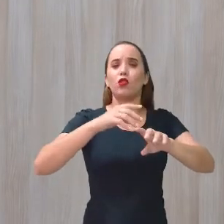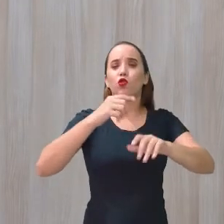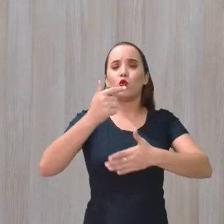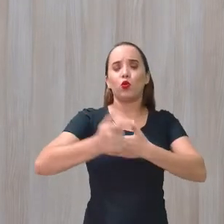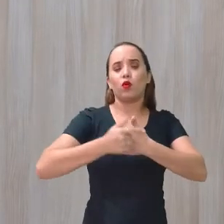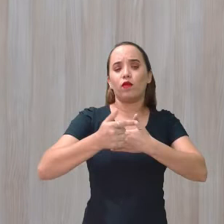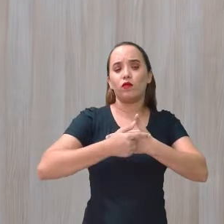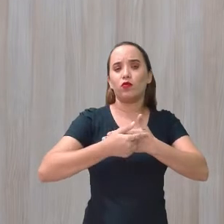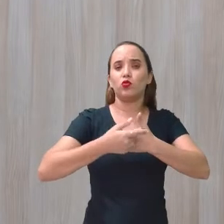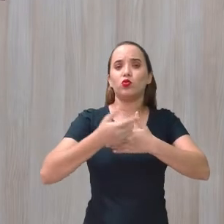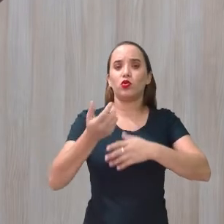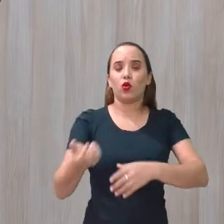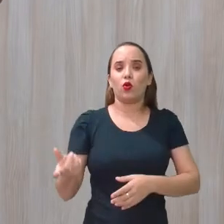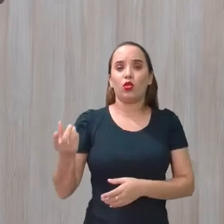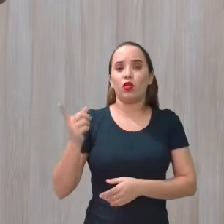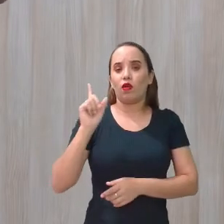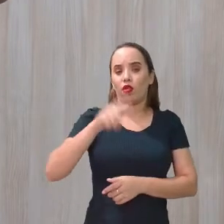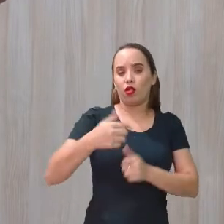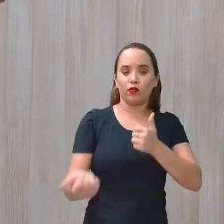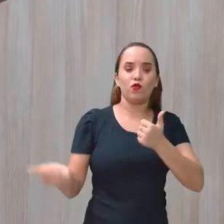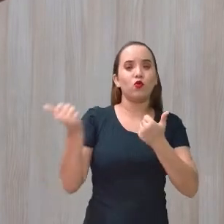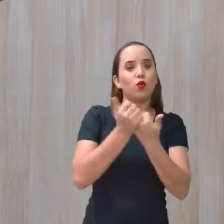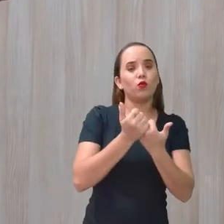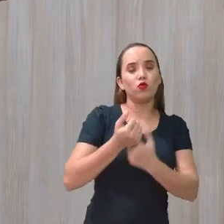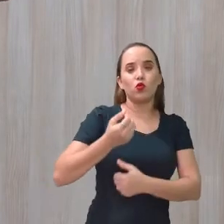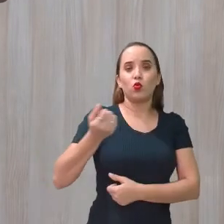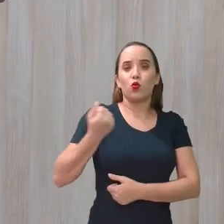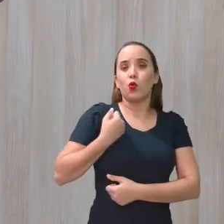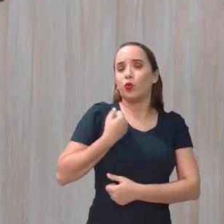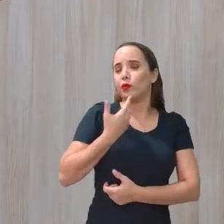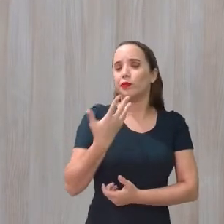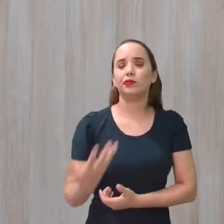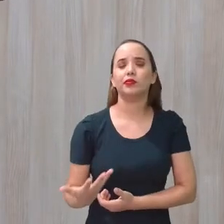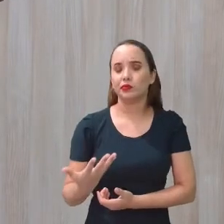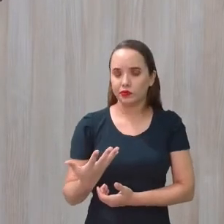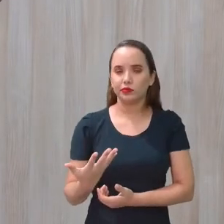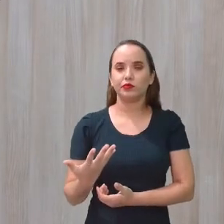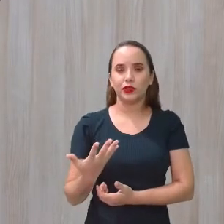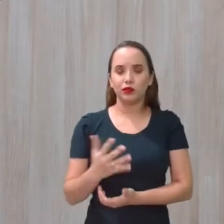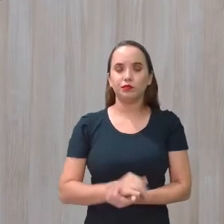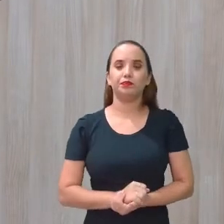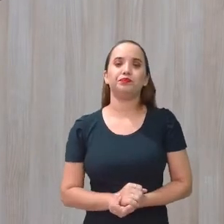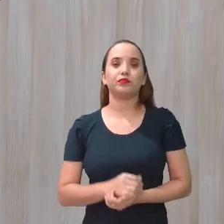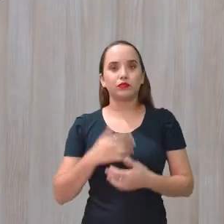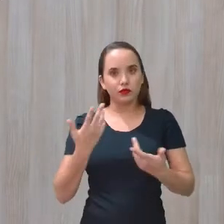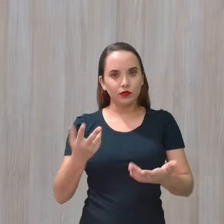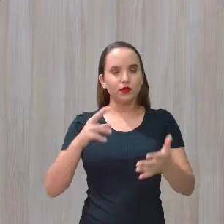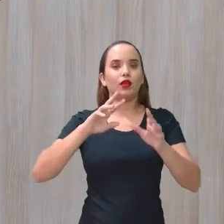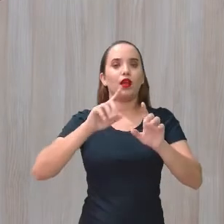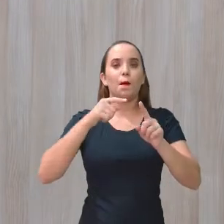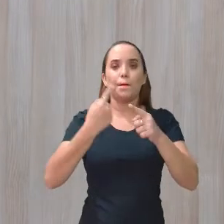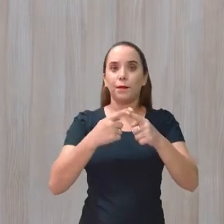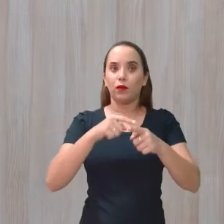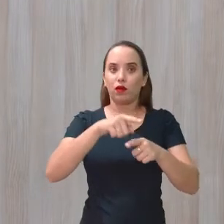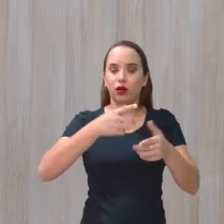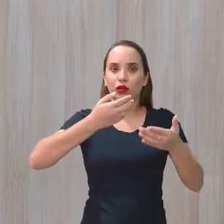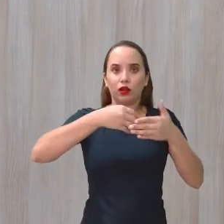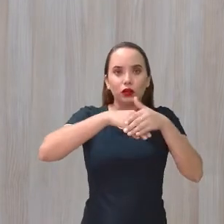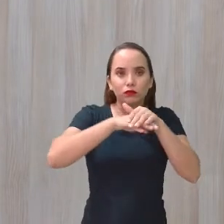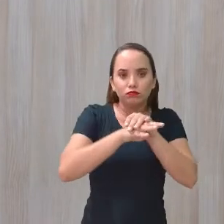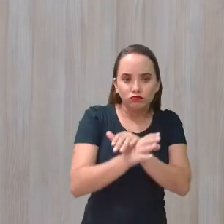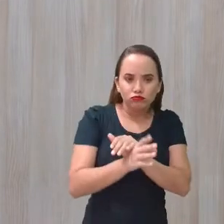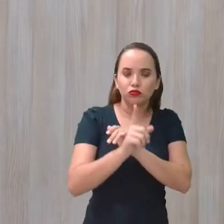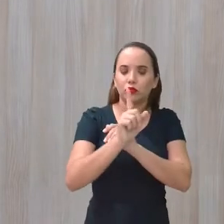aparece lá uma letra A, uma letra B, uma letra X, a letra que for, aquela letra ela está guardando a posição